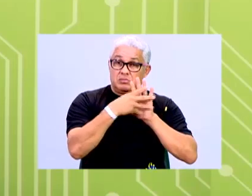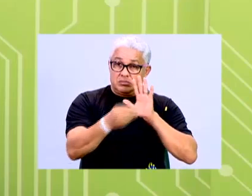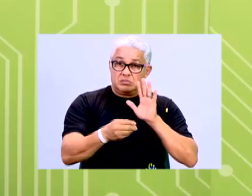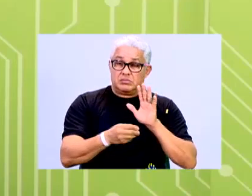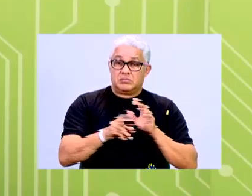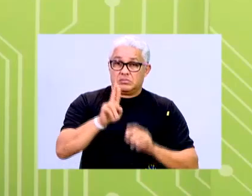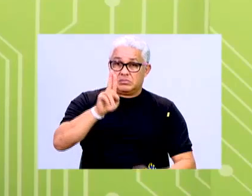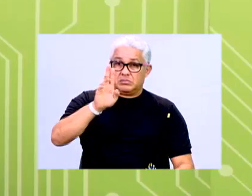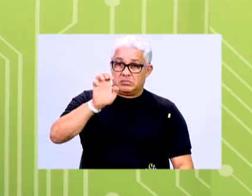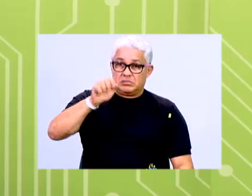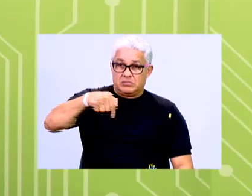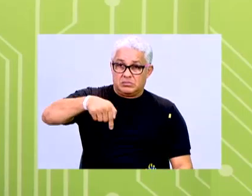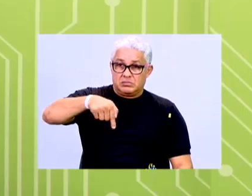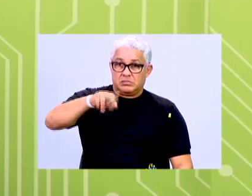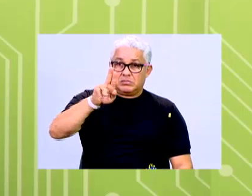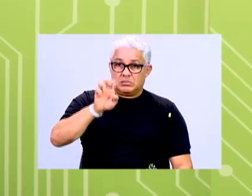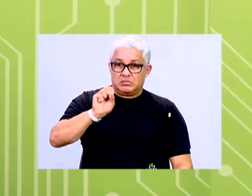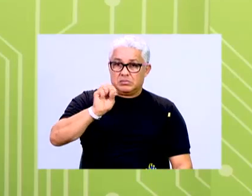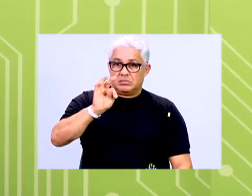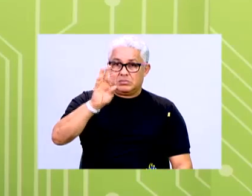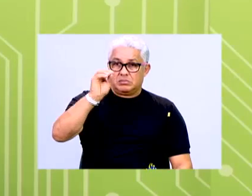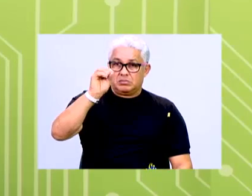que, nesse momento, nós